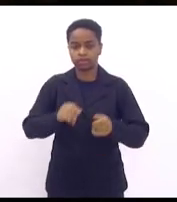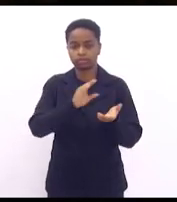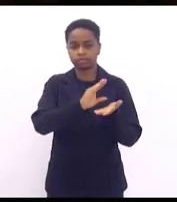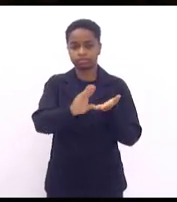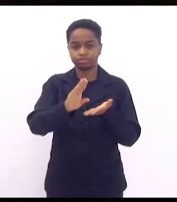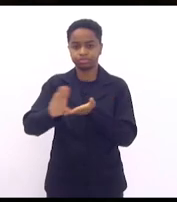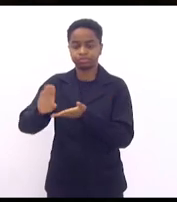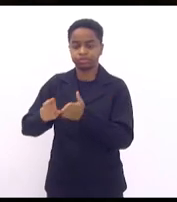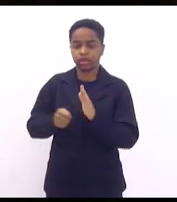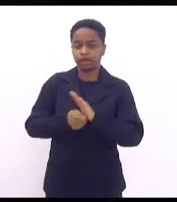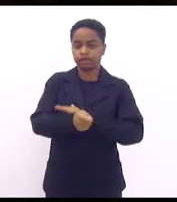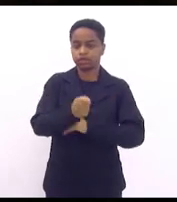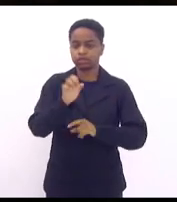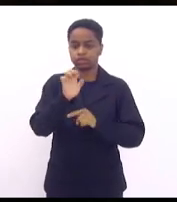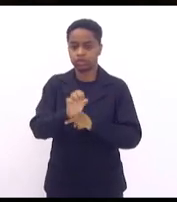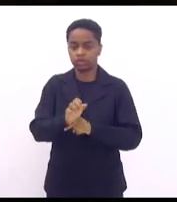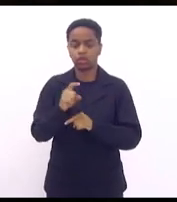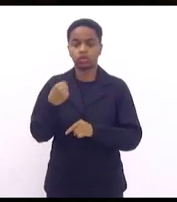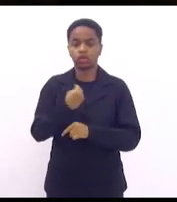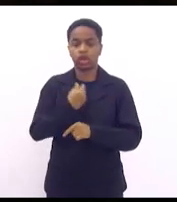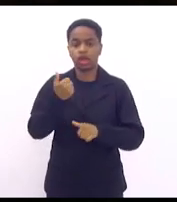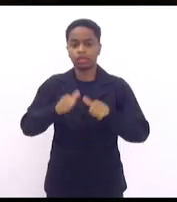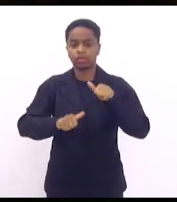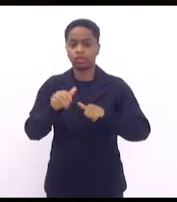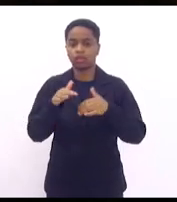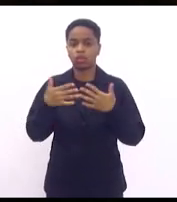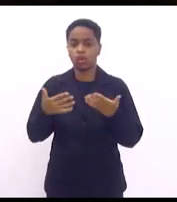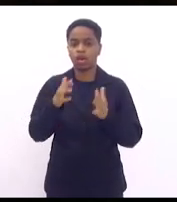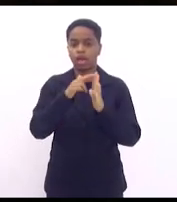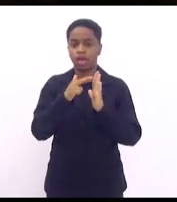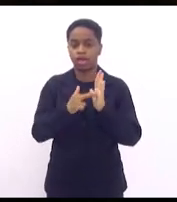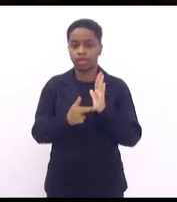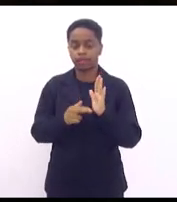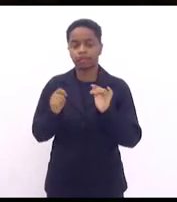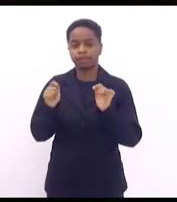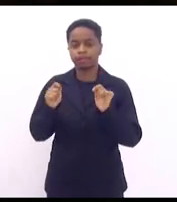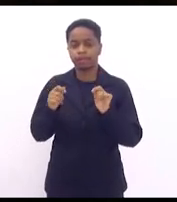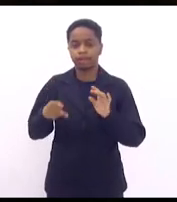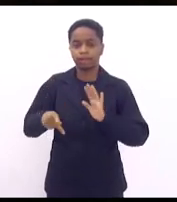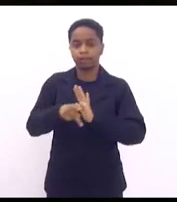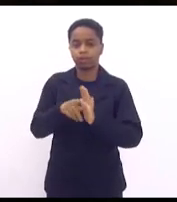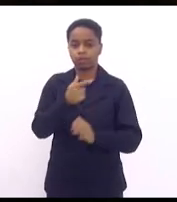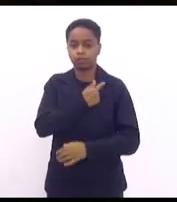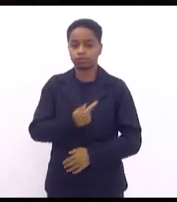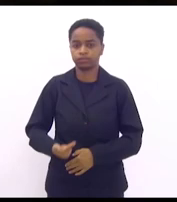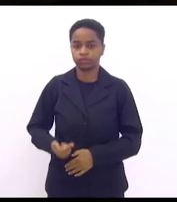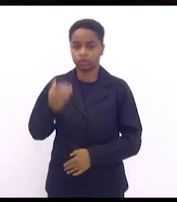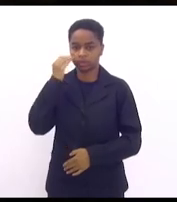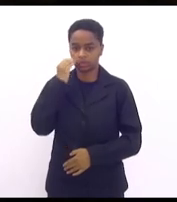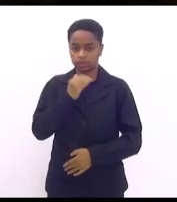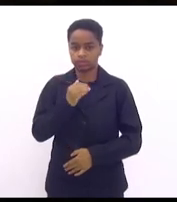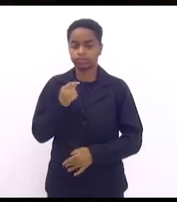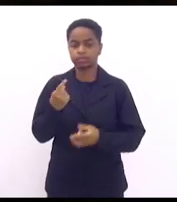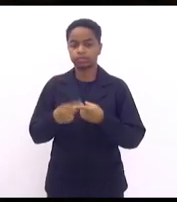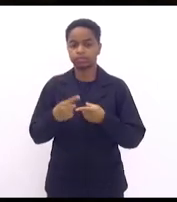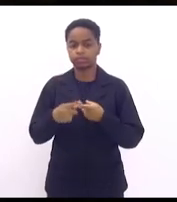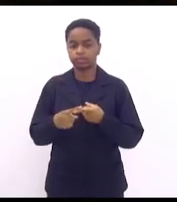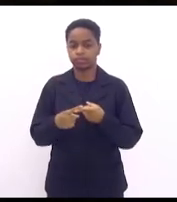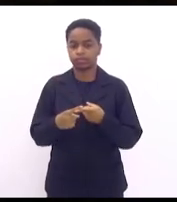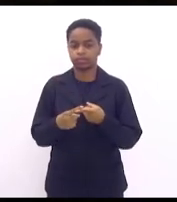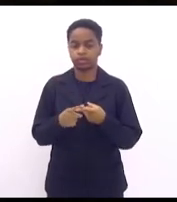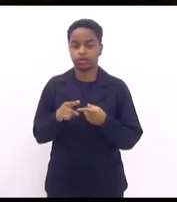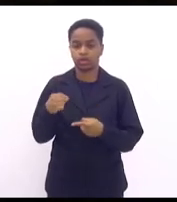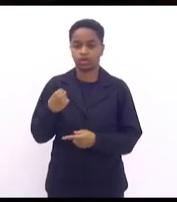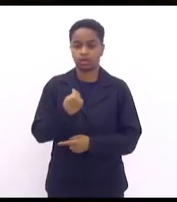questiona quais são os critérios para as decisões de governo do governador Cláudio Castro. Nós tivemos lançado,